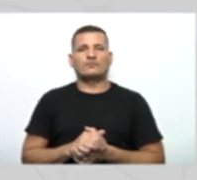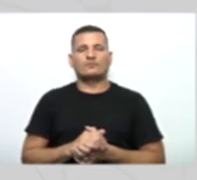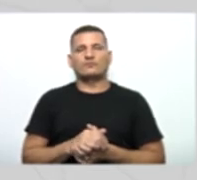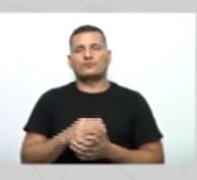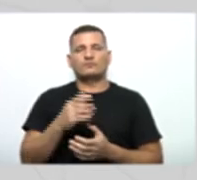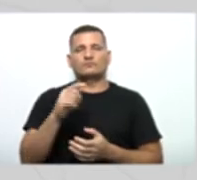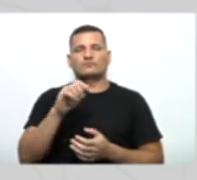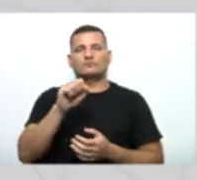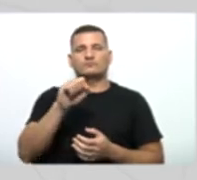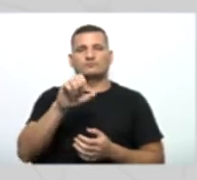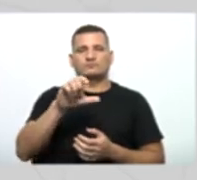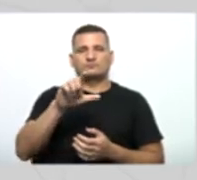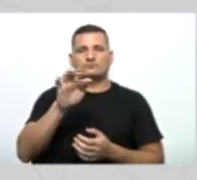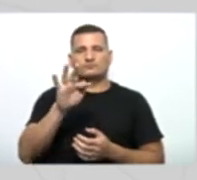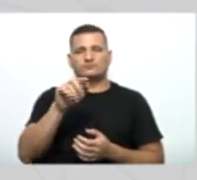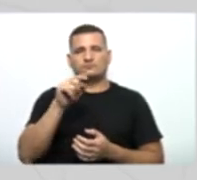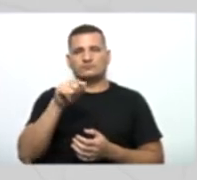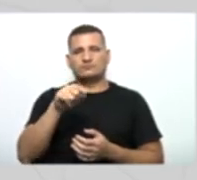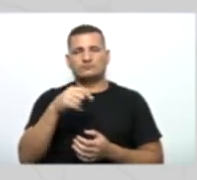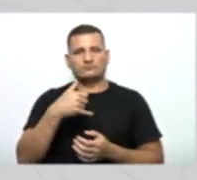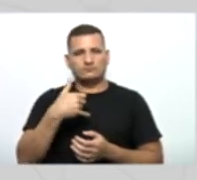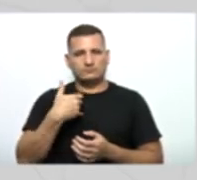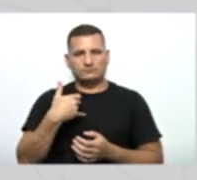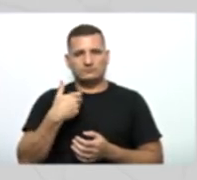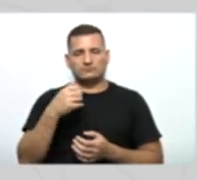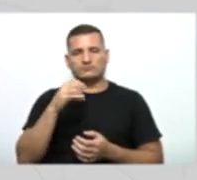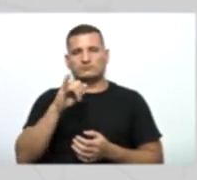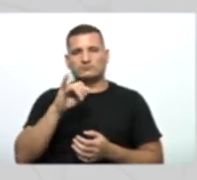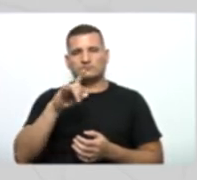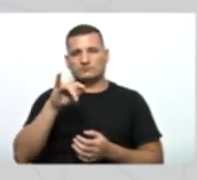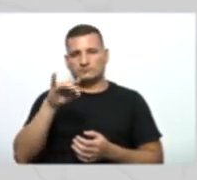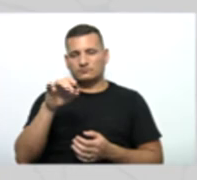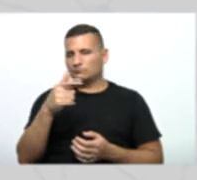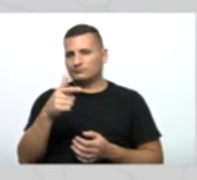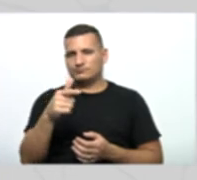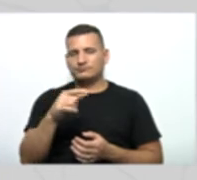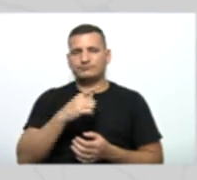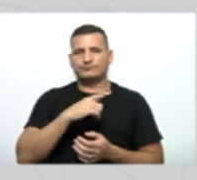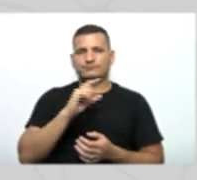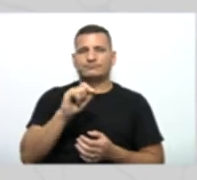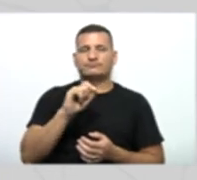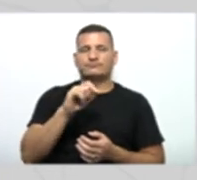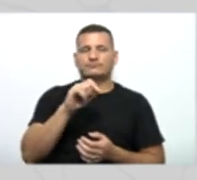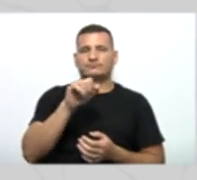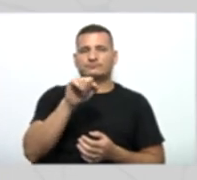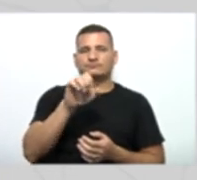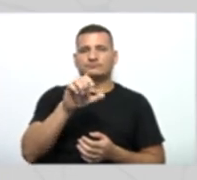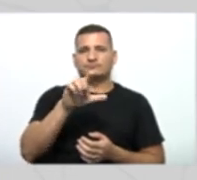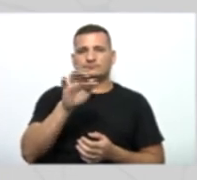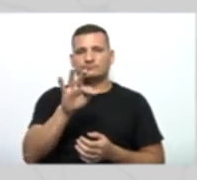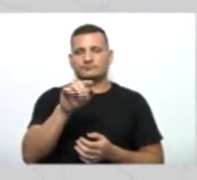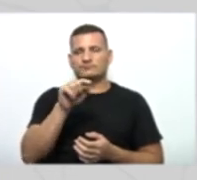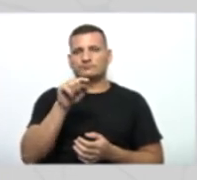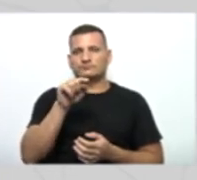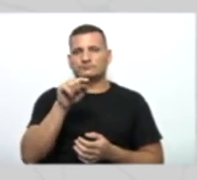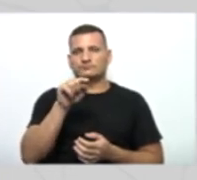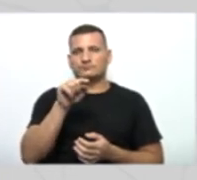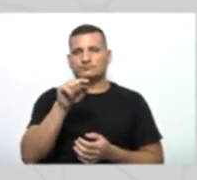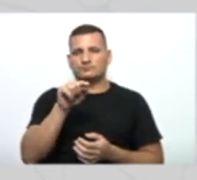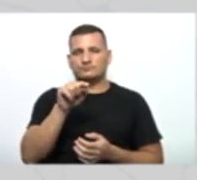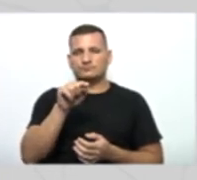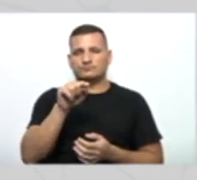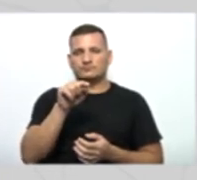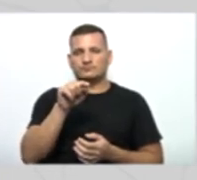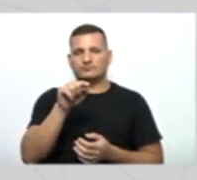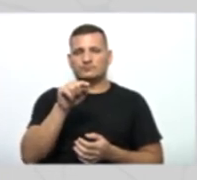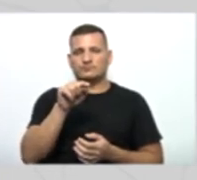realmente não existe. Existe o atributo self.underline, underline, idade, que é completamente diferente. Sem os